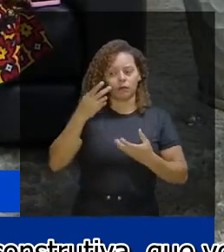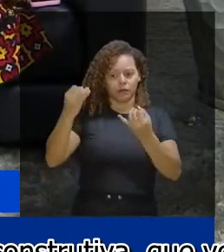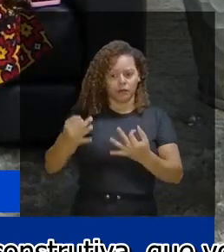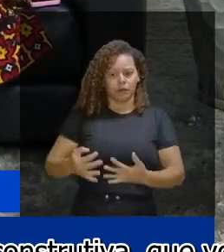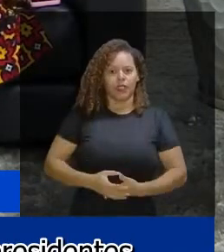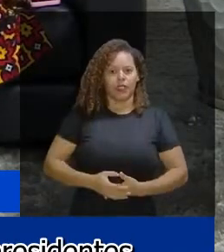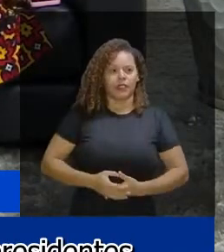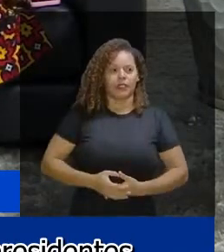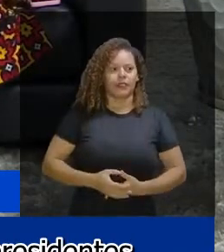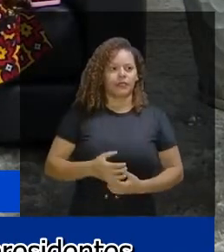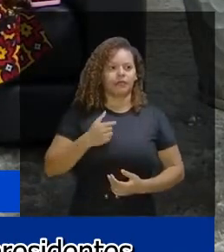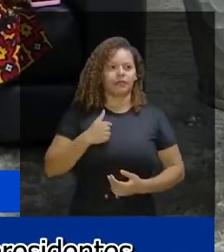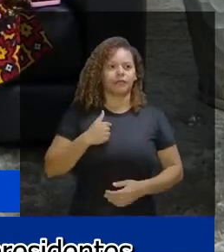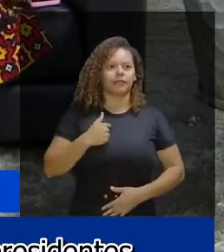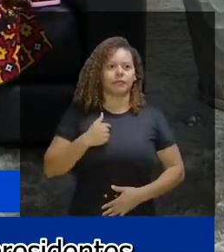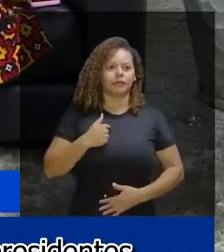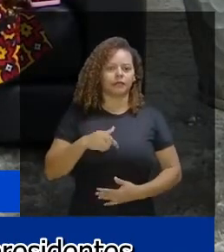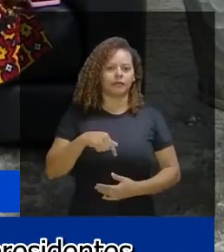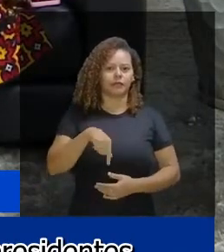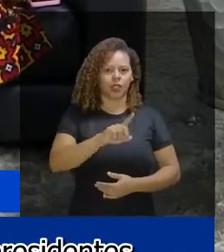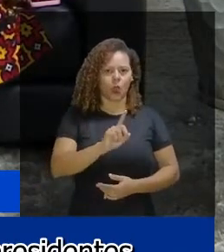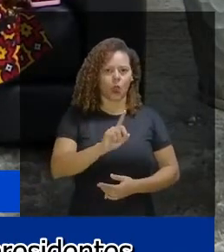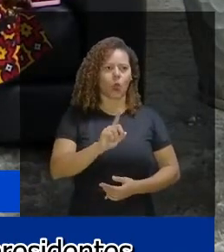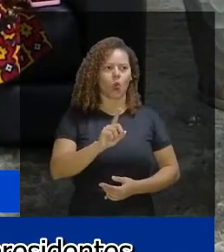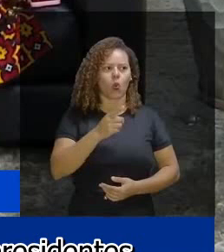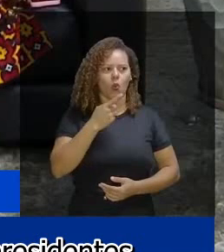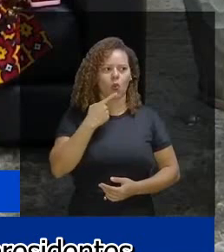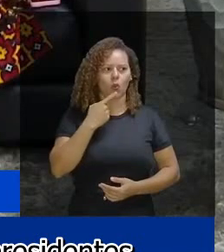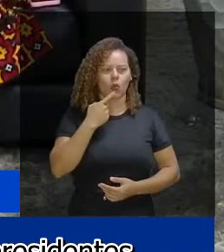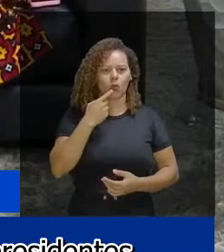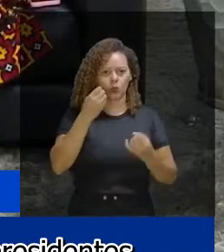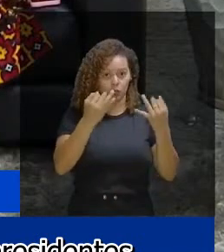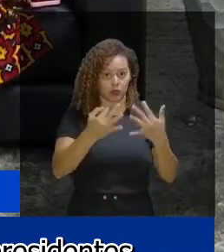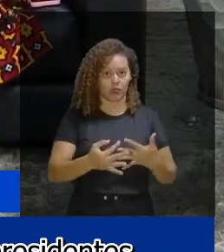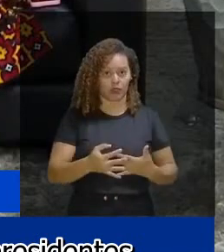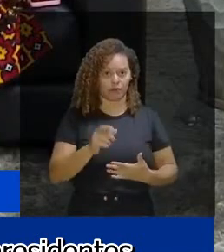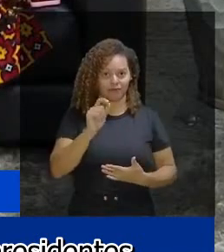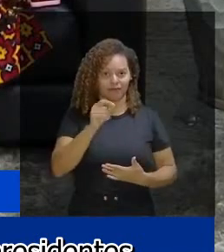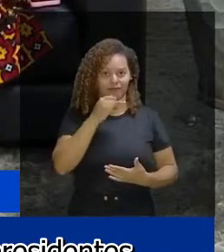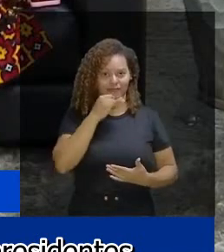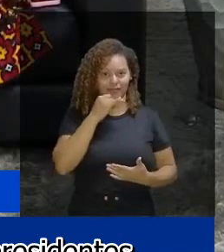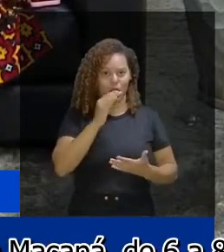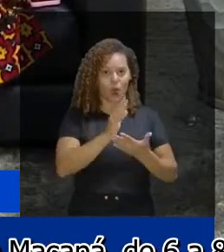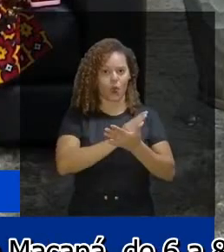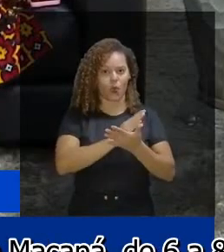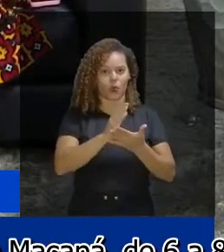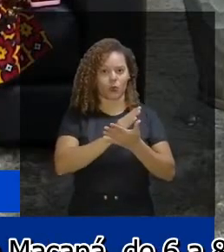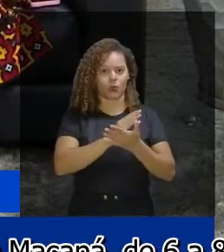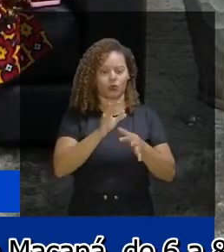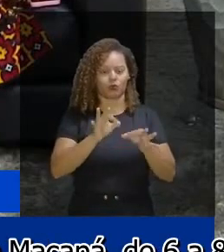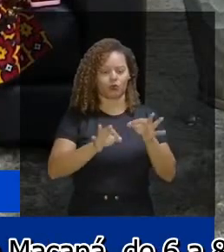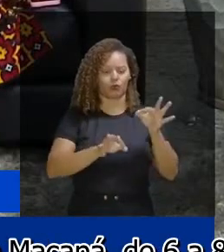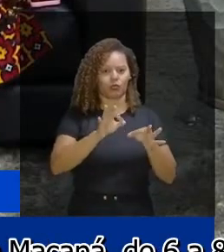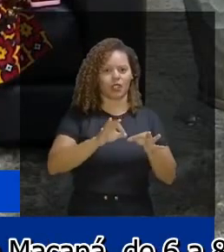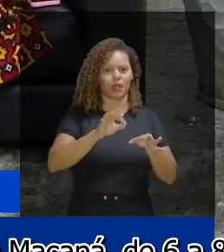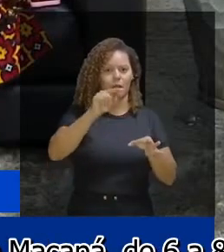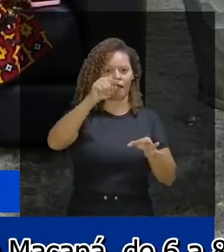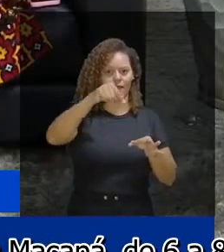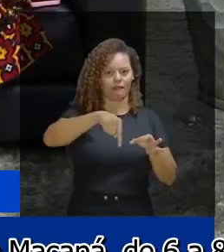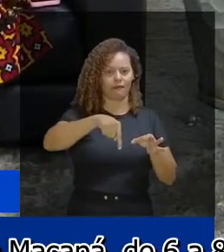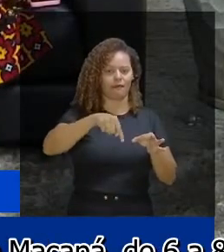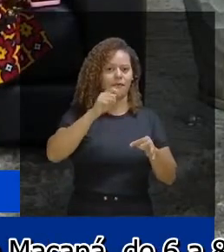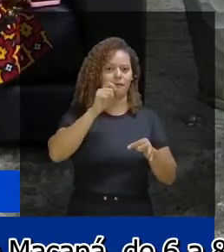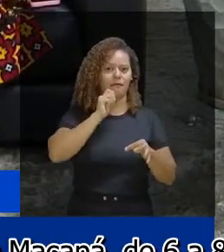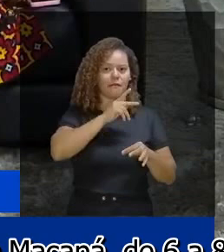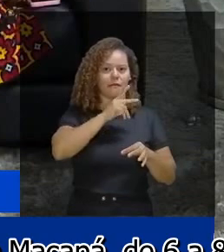vou levar essa crítica no próximo encontro de colégio de presidentes de tribunais regionais eleitorais, que será realizado aqui em Macapá,